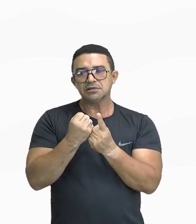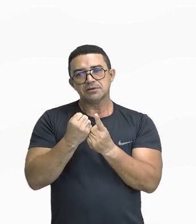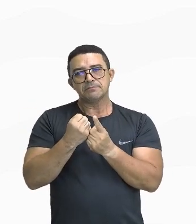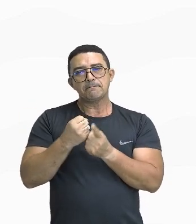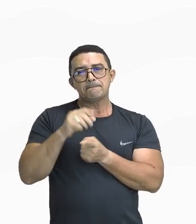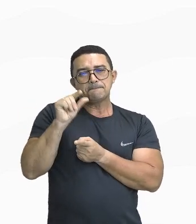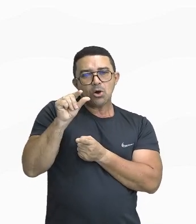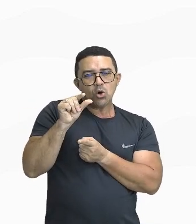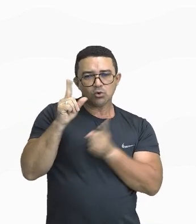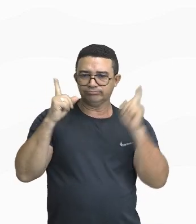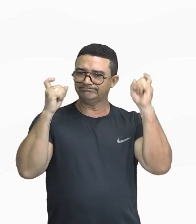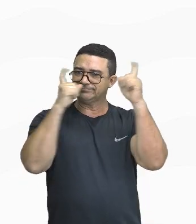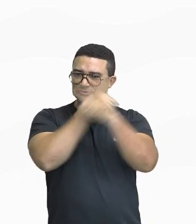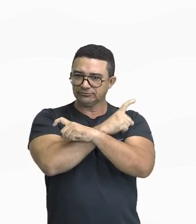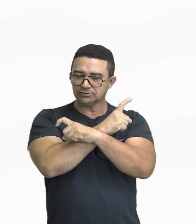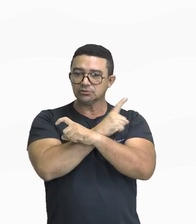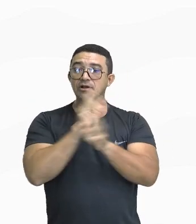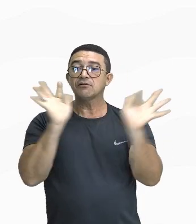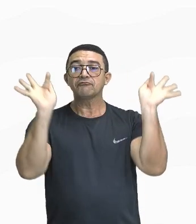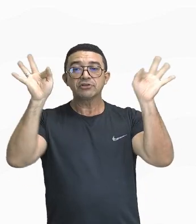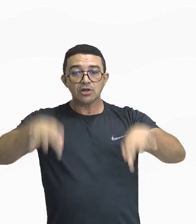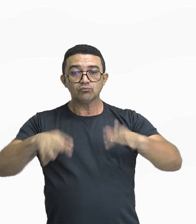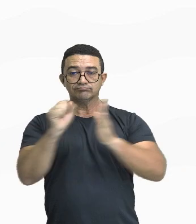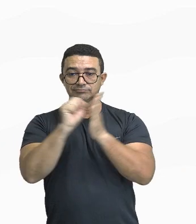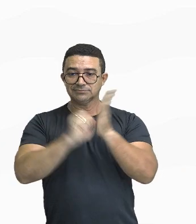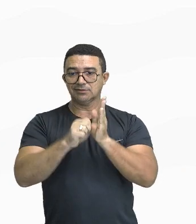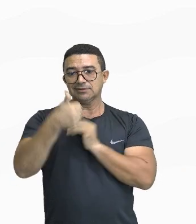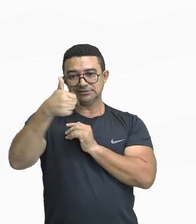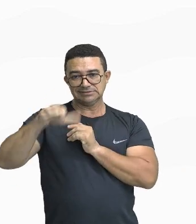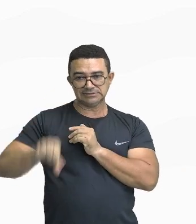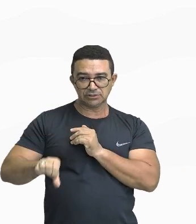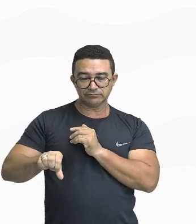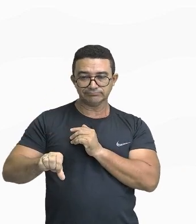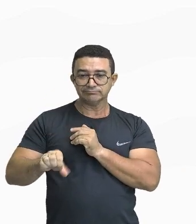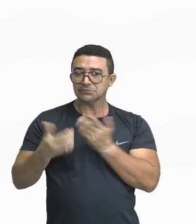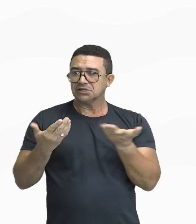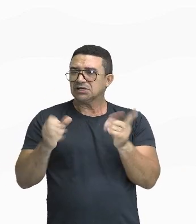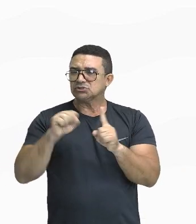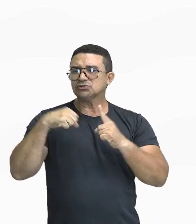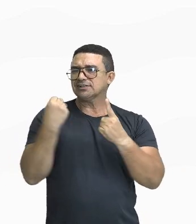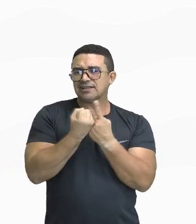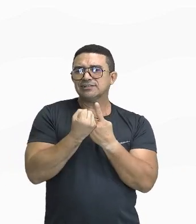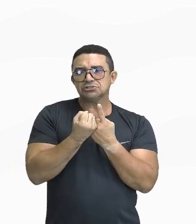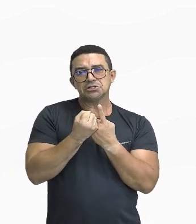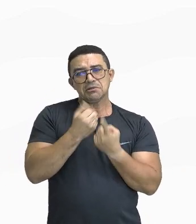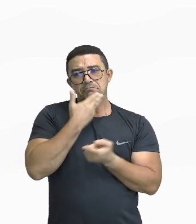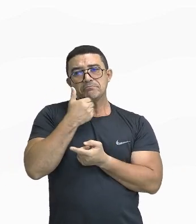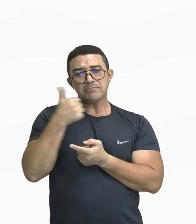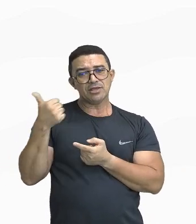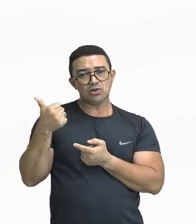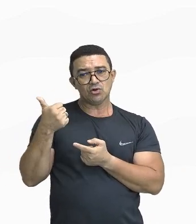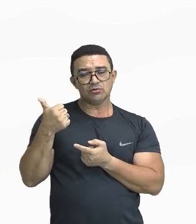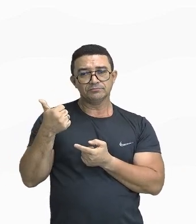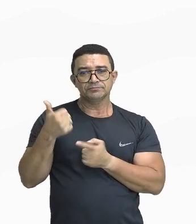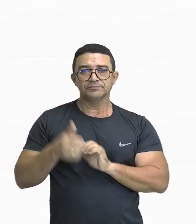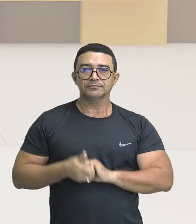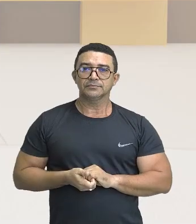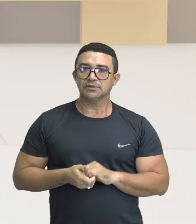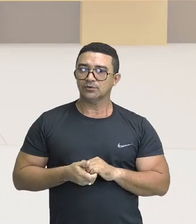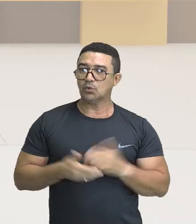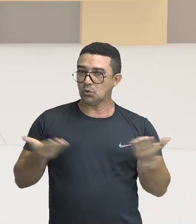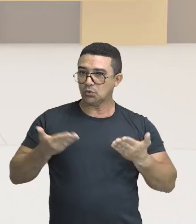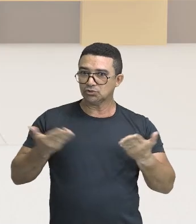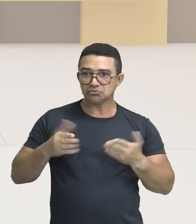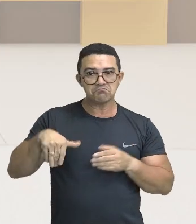Dário. Exatamente. Final do século XIX, professor. A sociedade não era tão complexa, como o senhor bem falou, quanto é